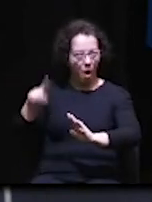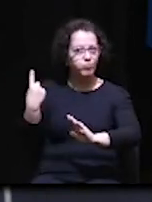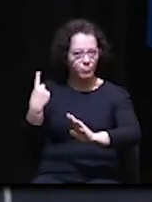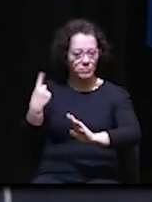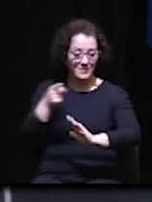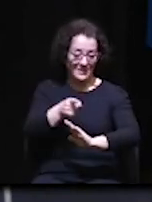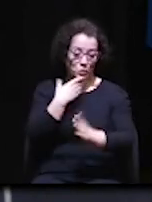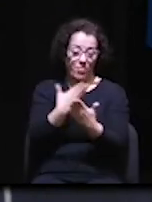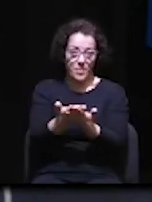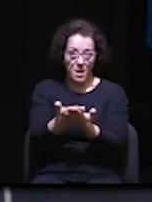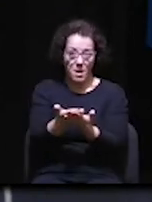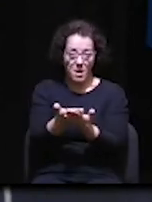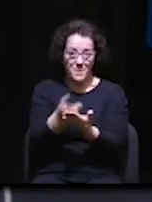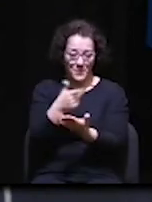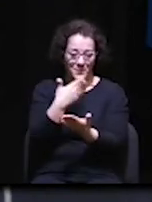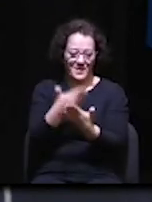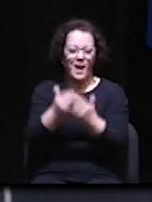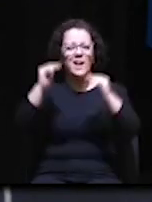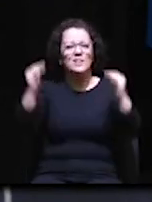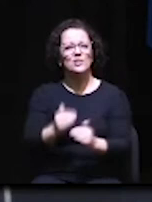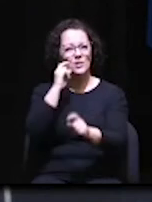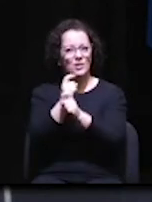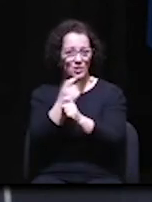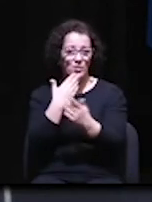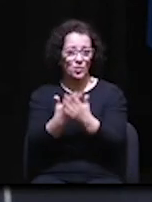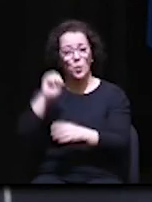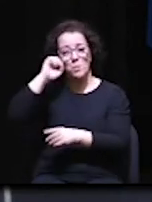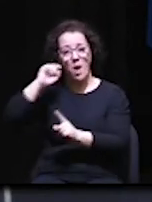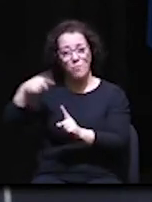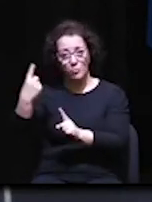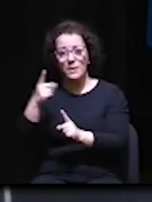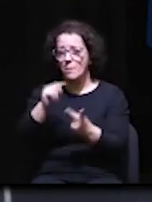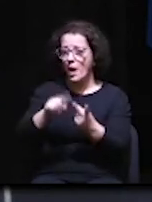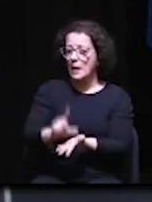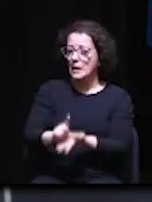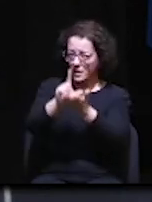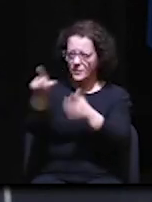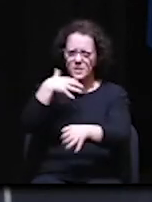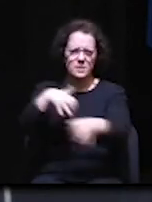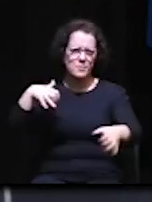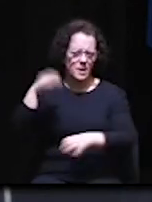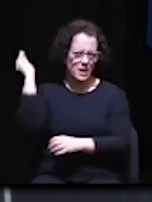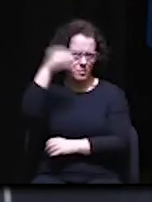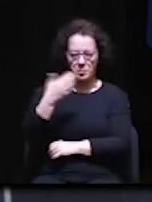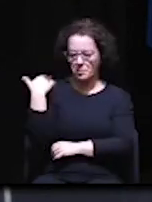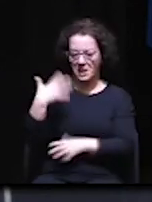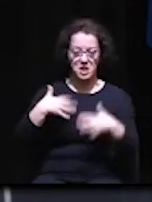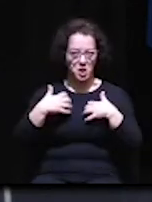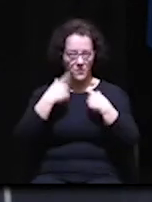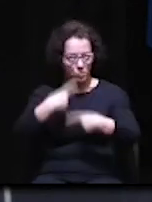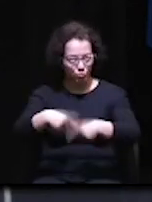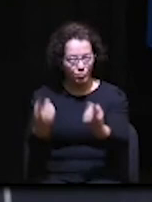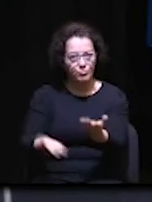redução desta exigência. E também por isso o LIVRE na Assembleia da República apresentou na passada